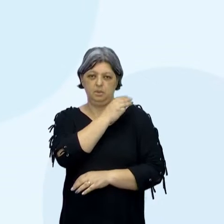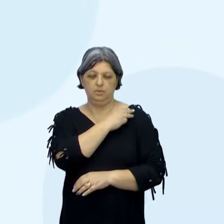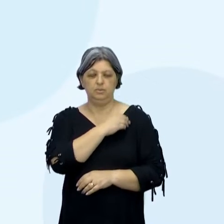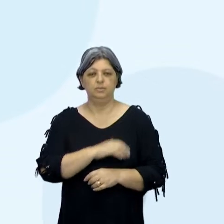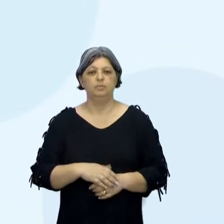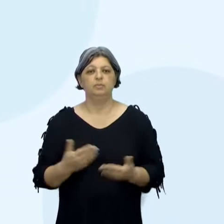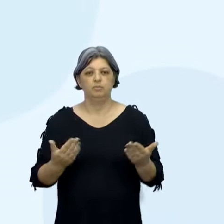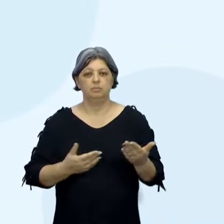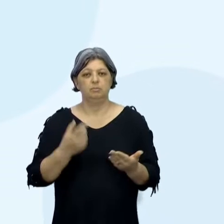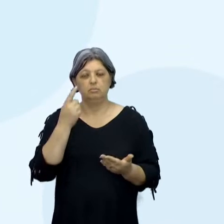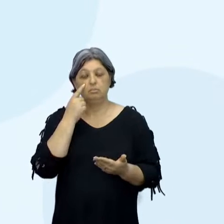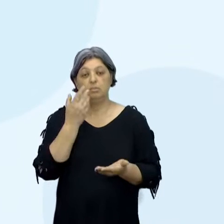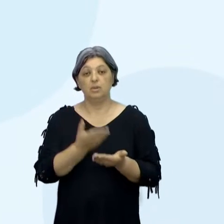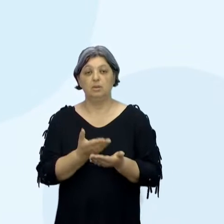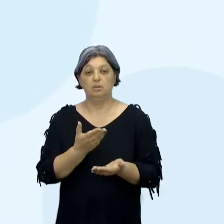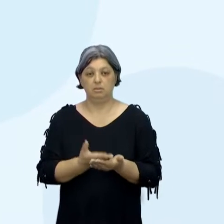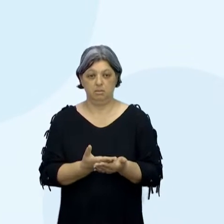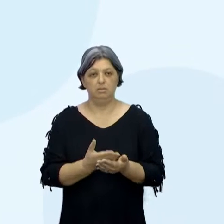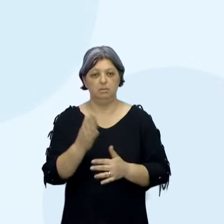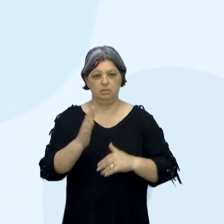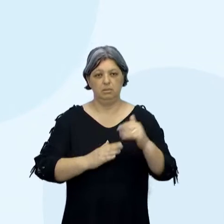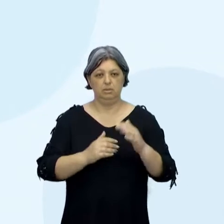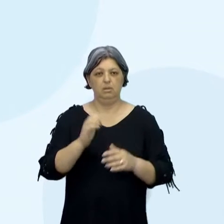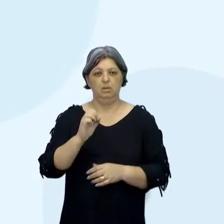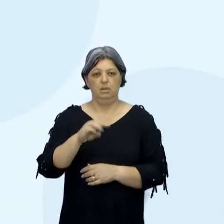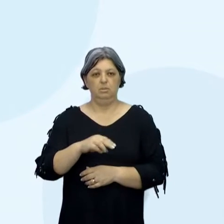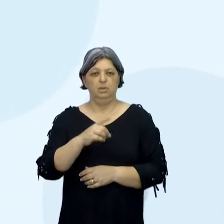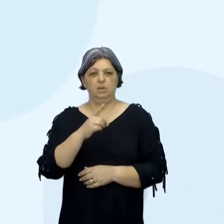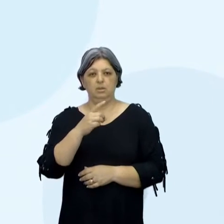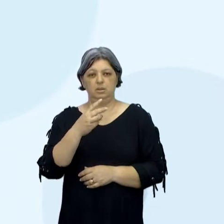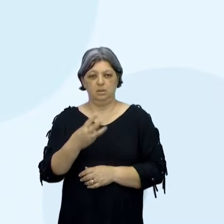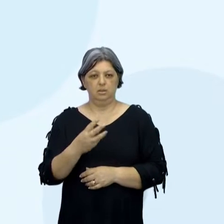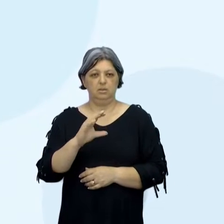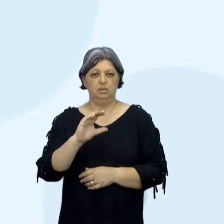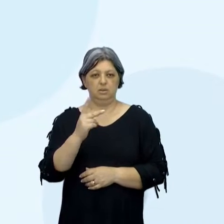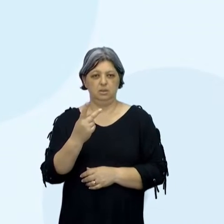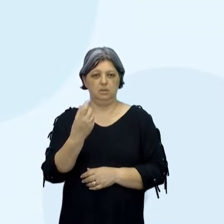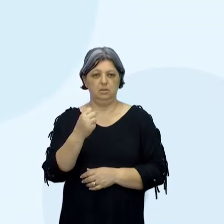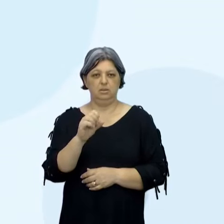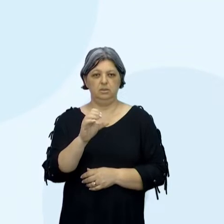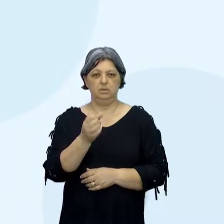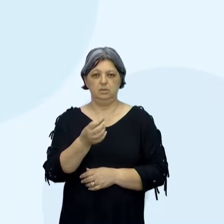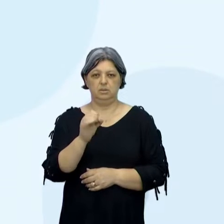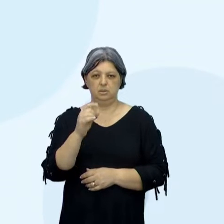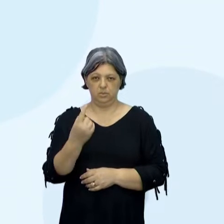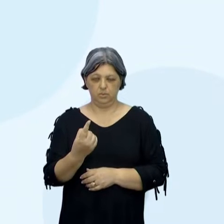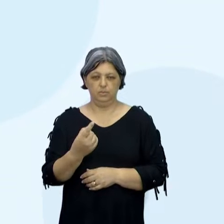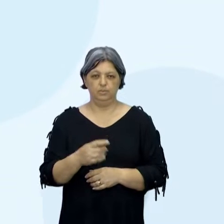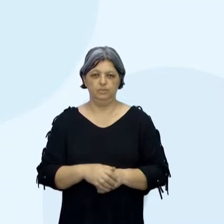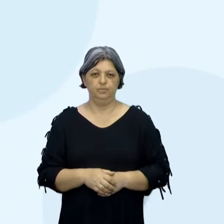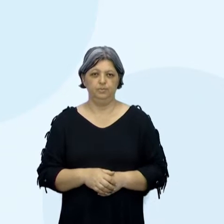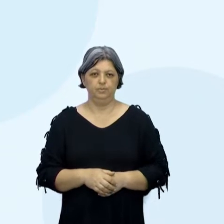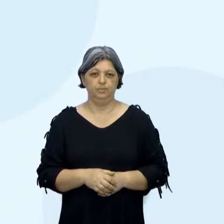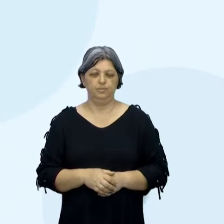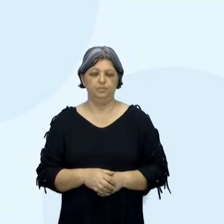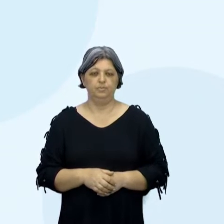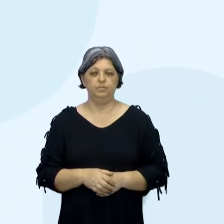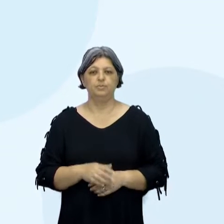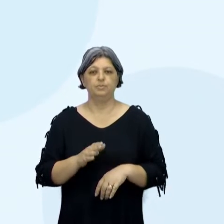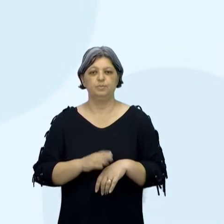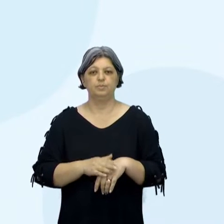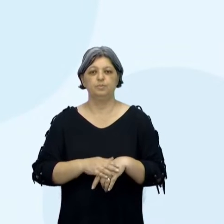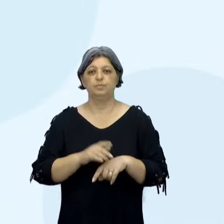gente está apreciando nessas aulas é essa habilidade, EM 13 CHS 601, onde a